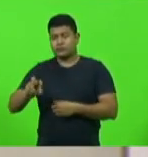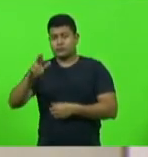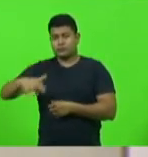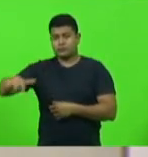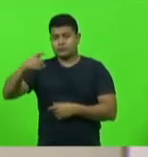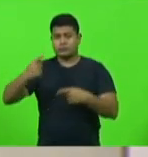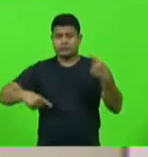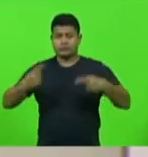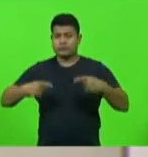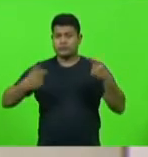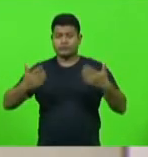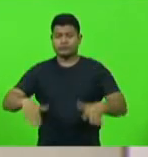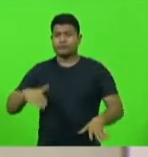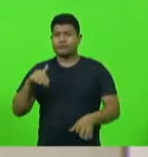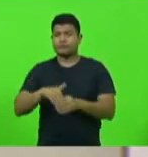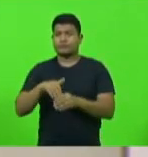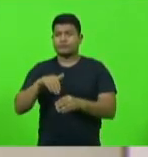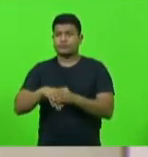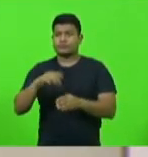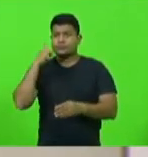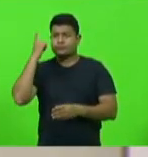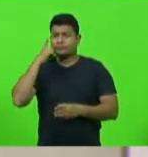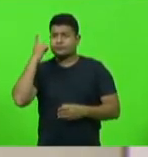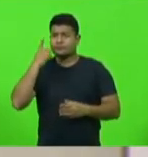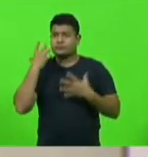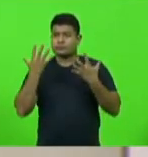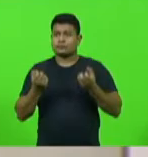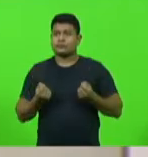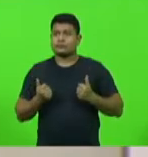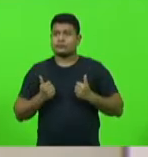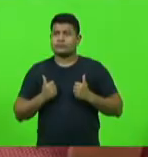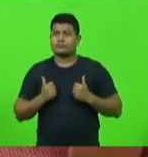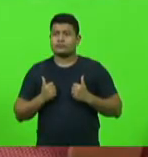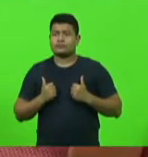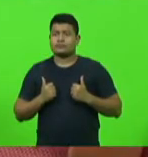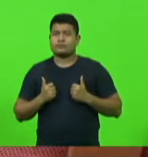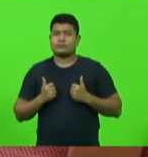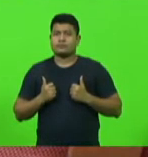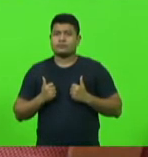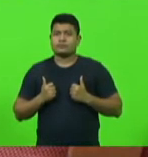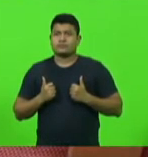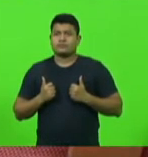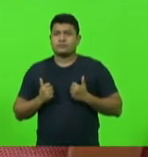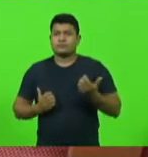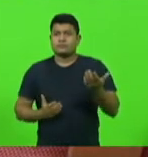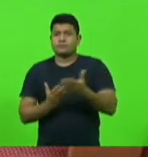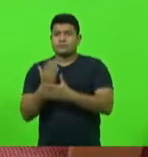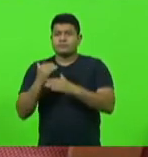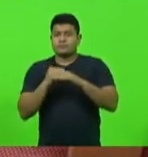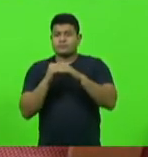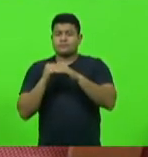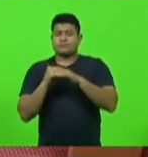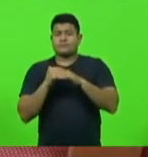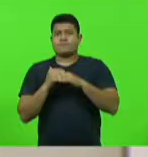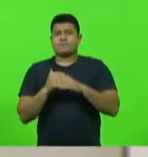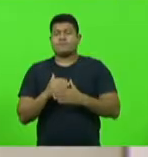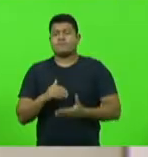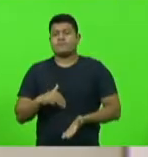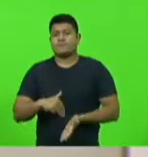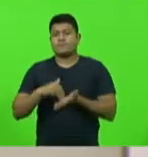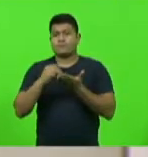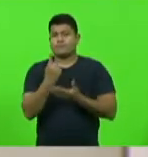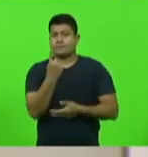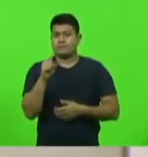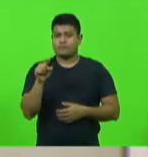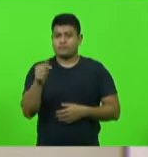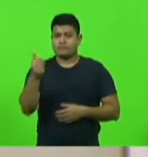discussão. Não havendo quem queira discutir, em votação, deputados que aprovam permaneçam como se encontram. Aprovado por unanimidade. Moção